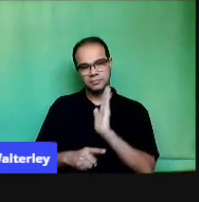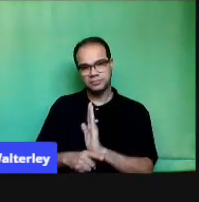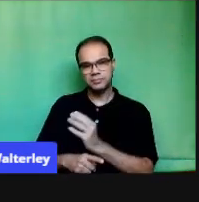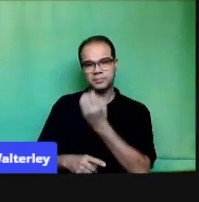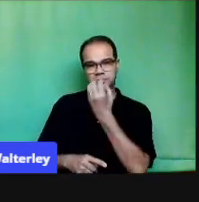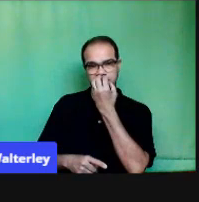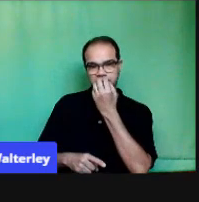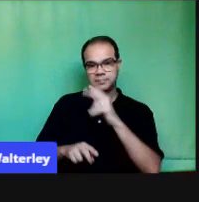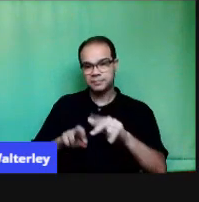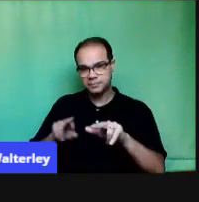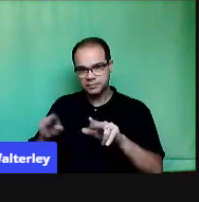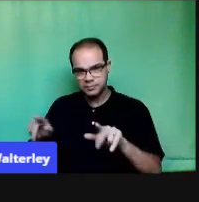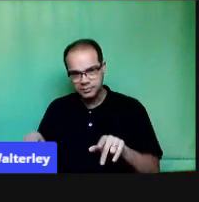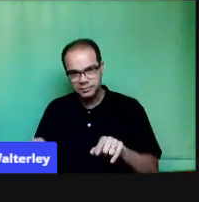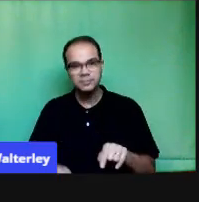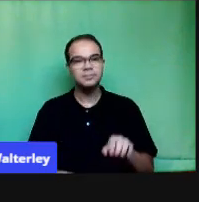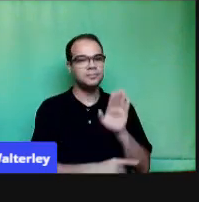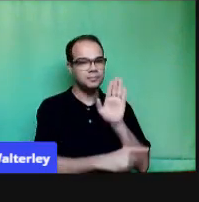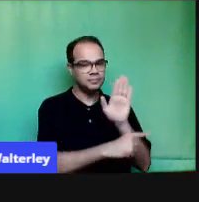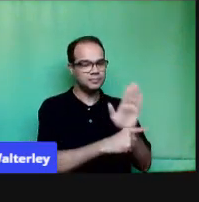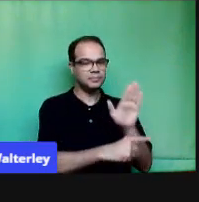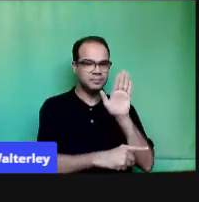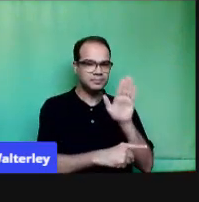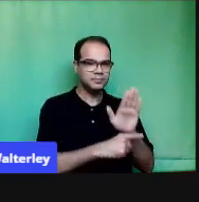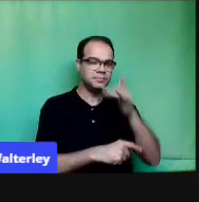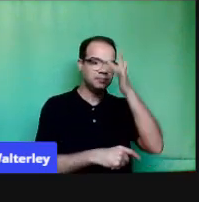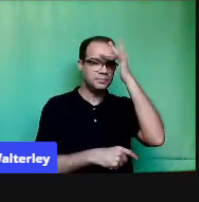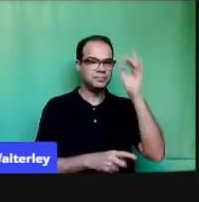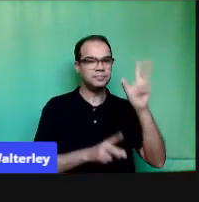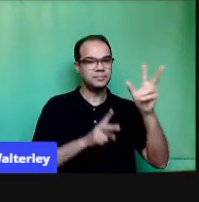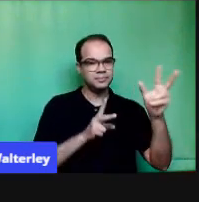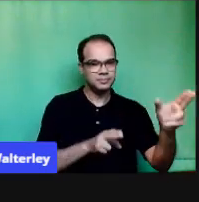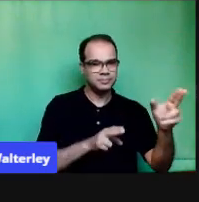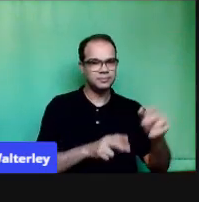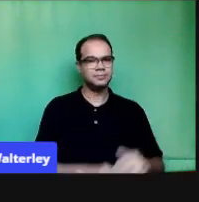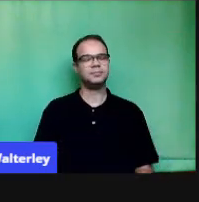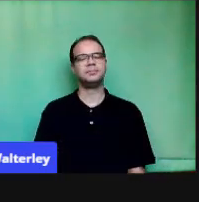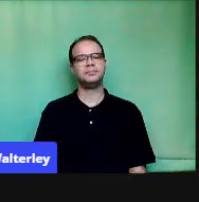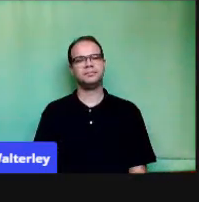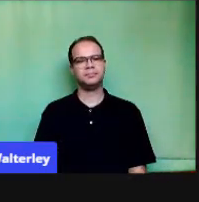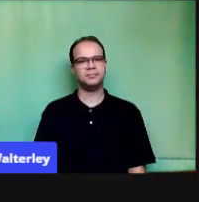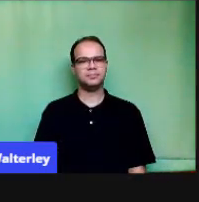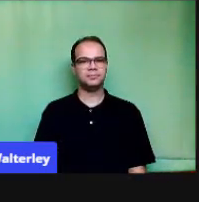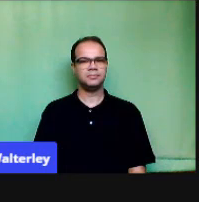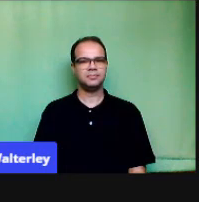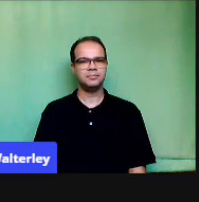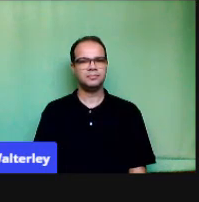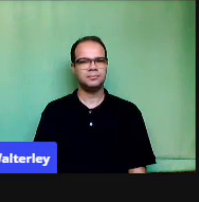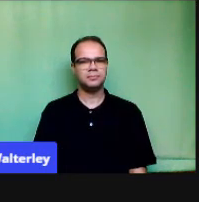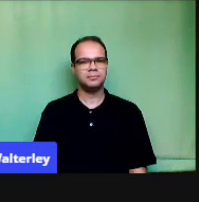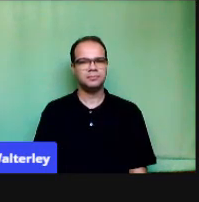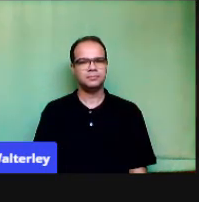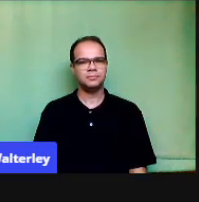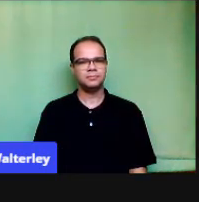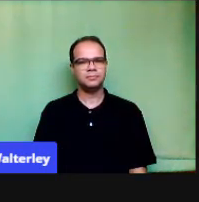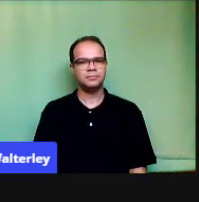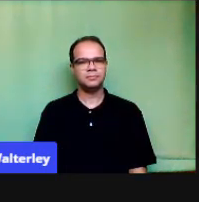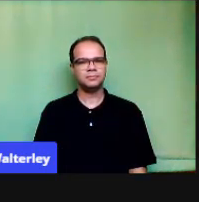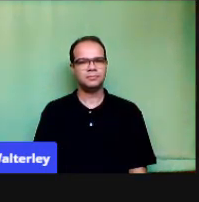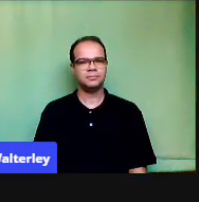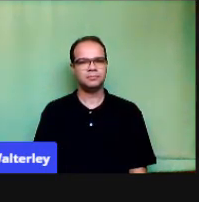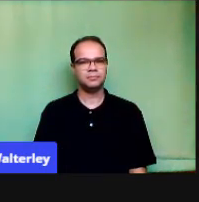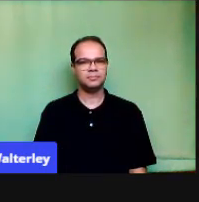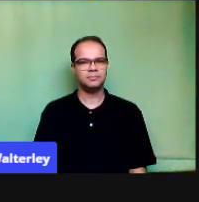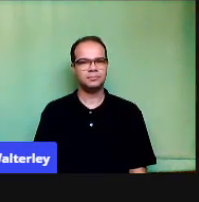produtivos, e aí você aumenta a produção de alimentos de boa qualidade e muitas vezes diminui custos,